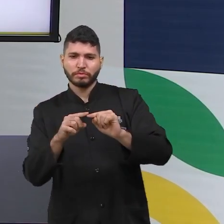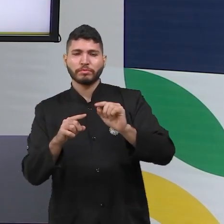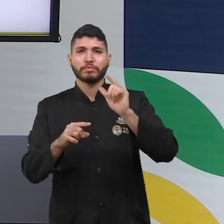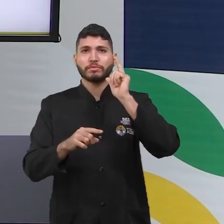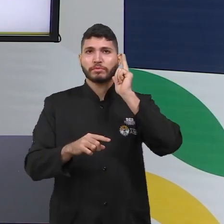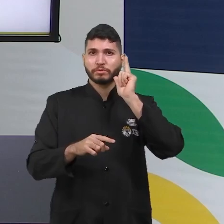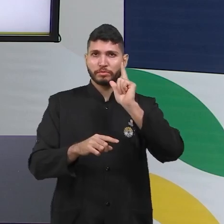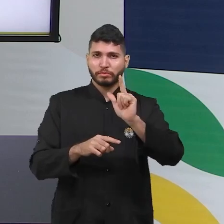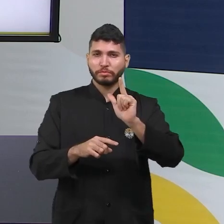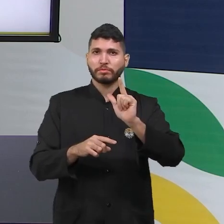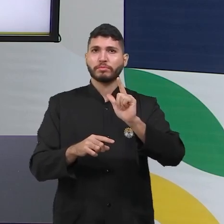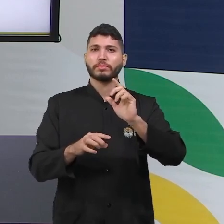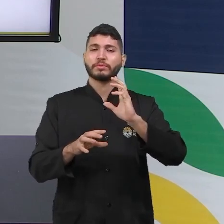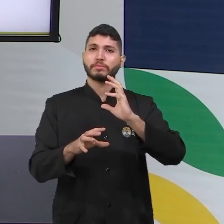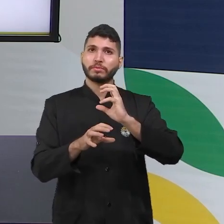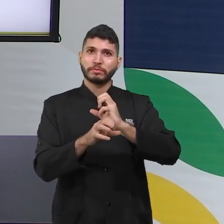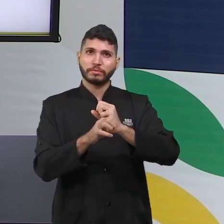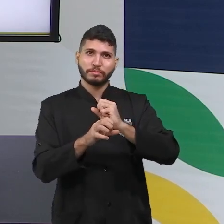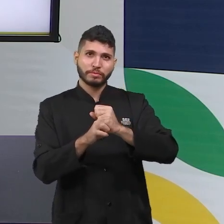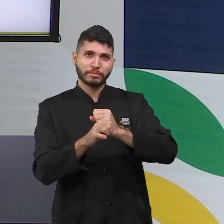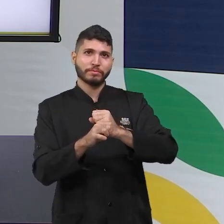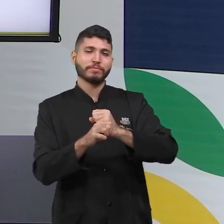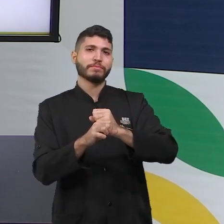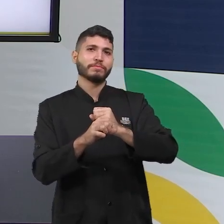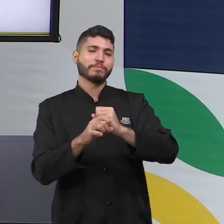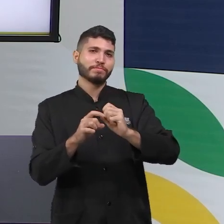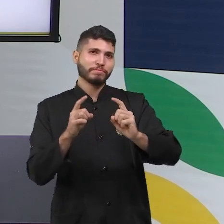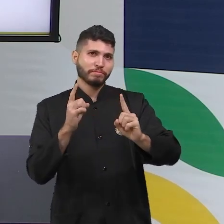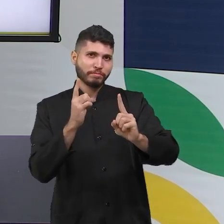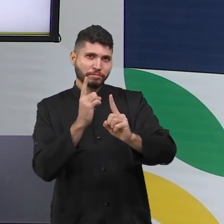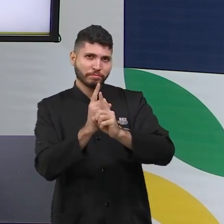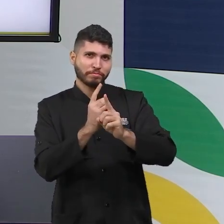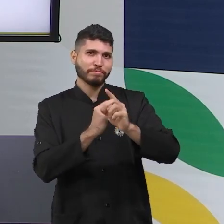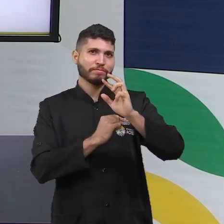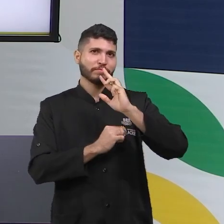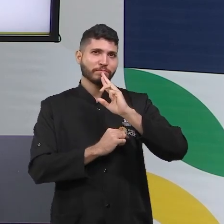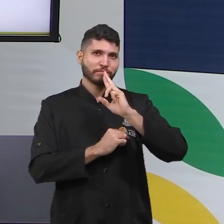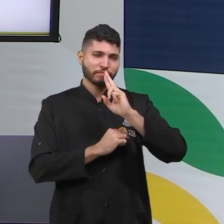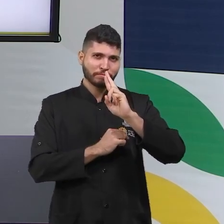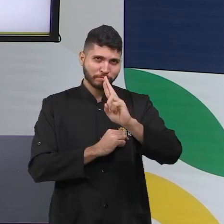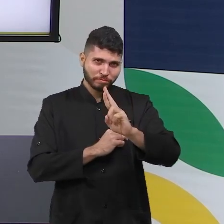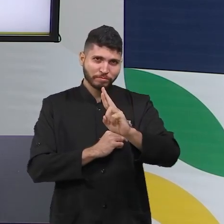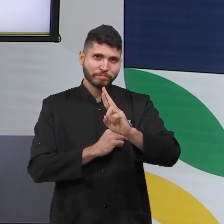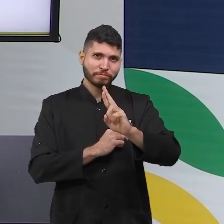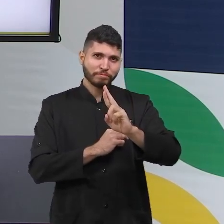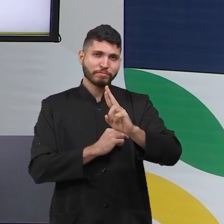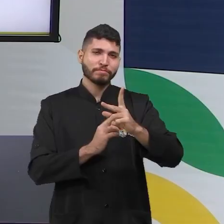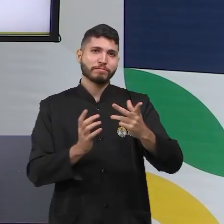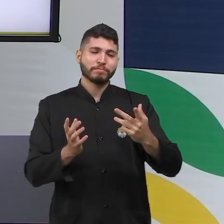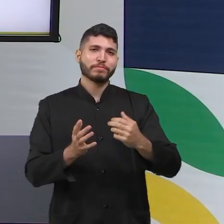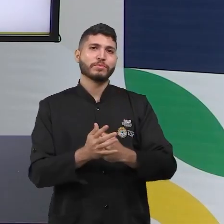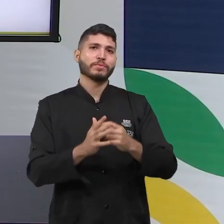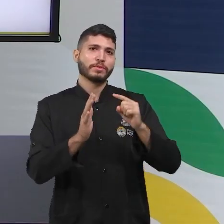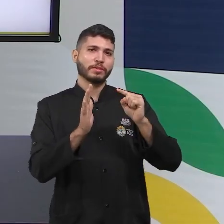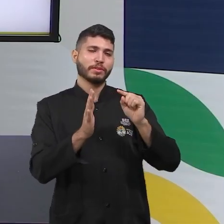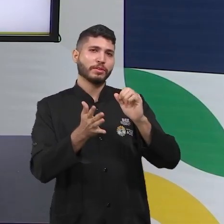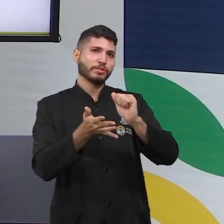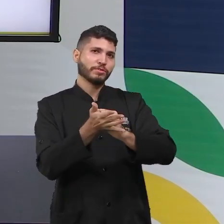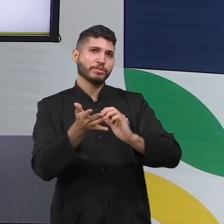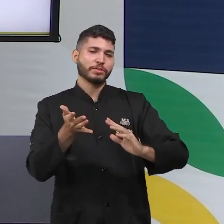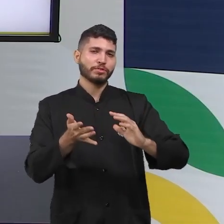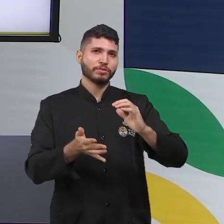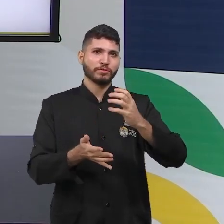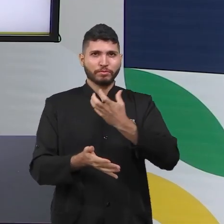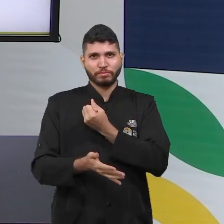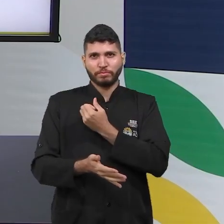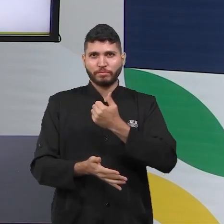resolver questões acerca do conteúdo. Verificamos, demonstramos na questão 1 como